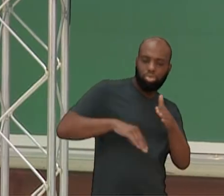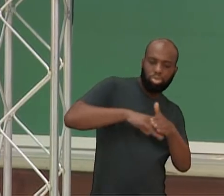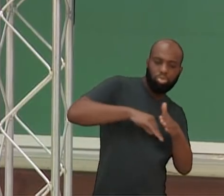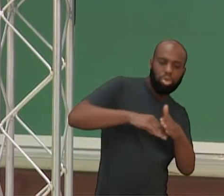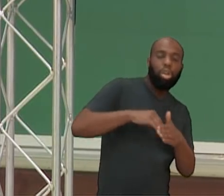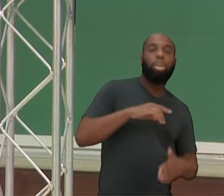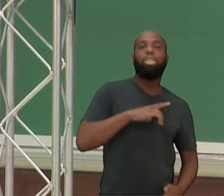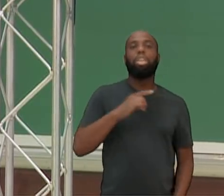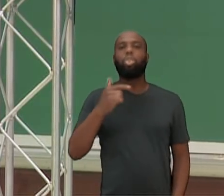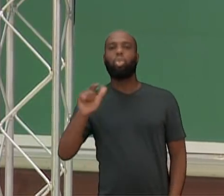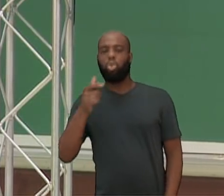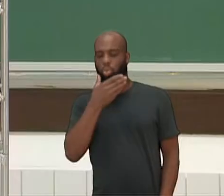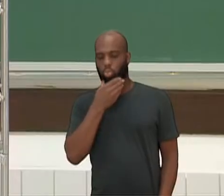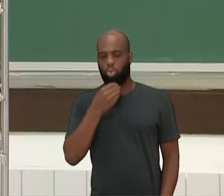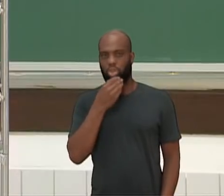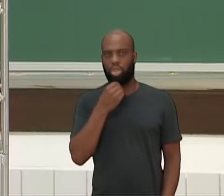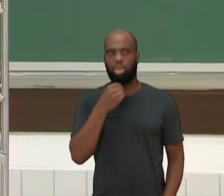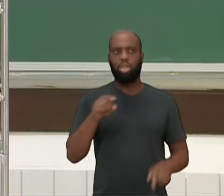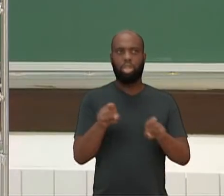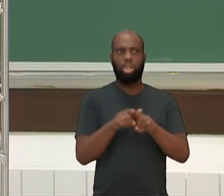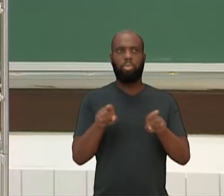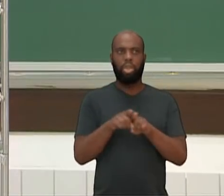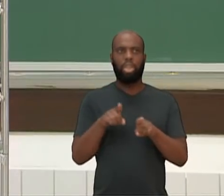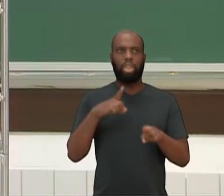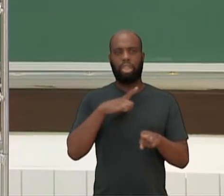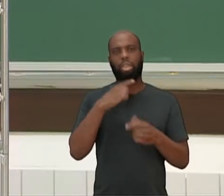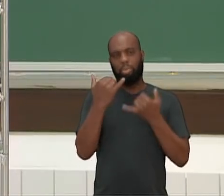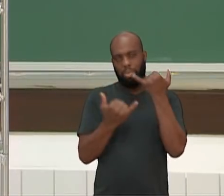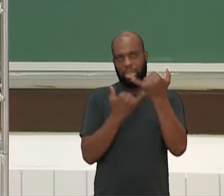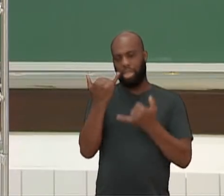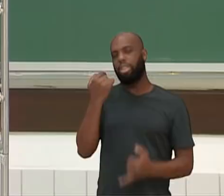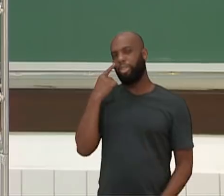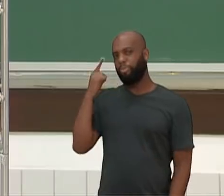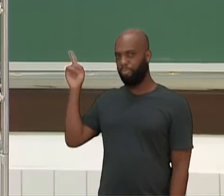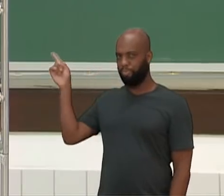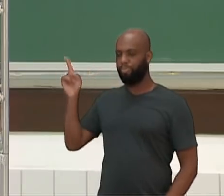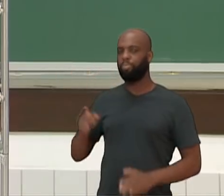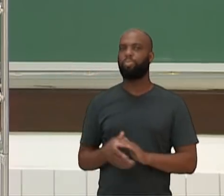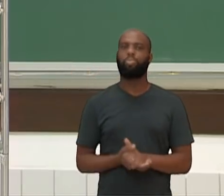um menino andando de perna de pau ali. Muito bacana essa imagem.